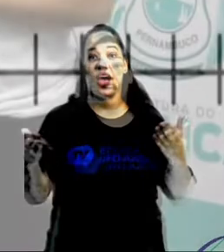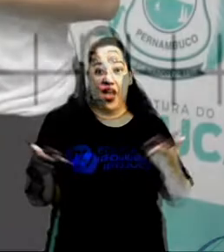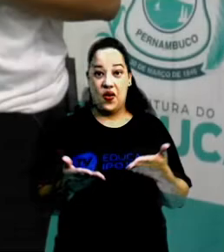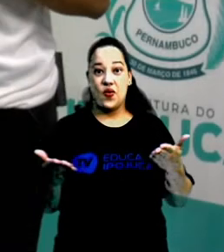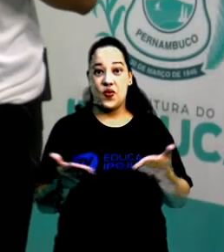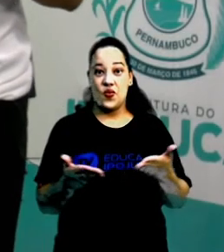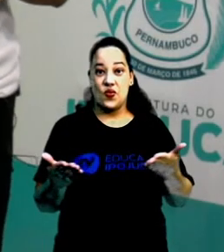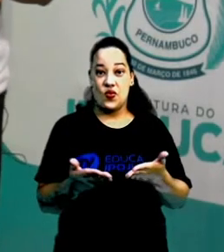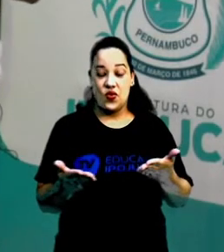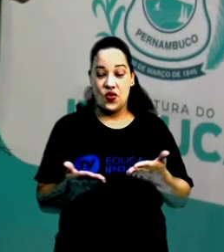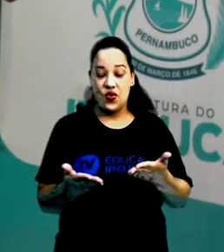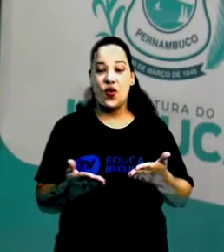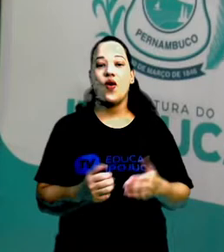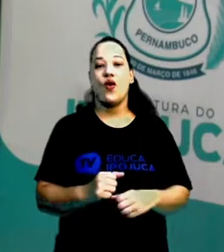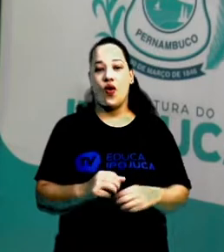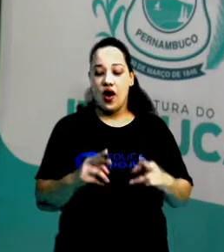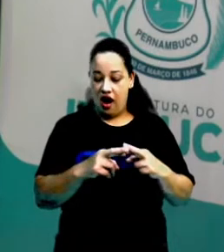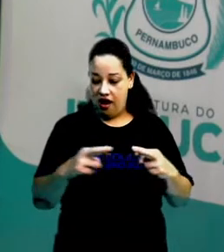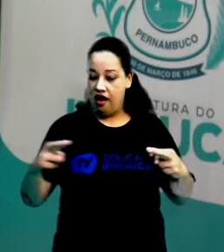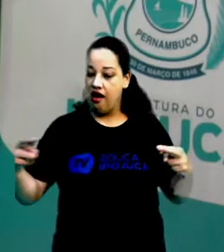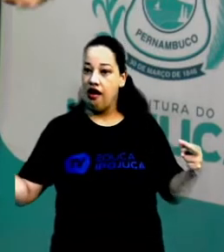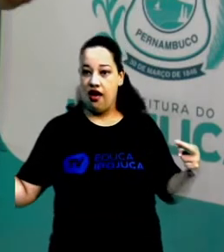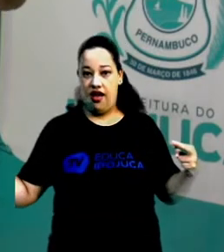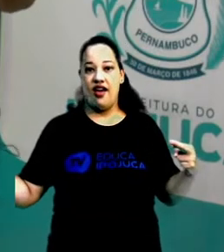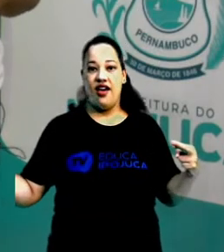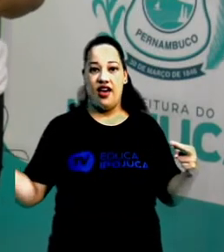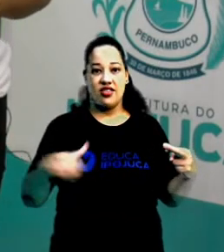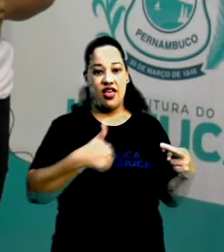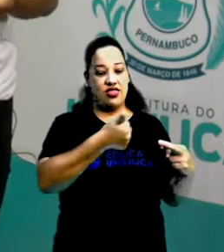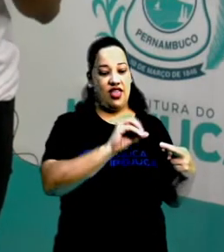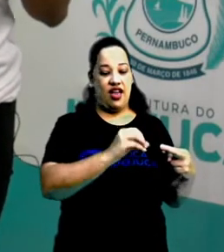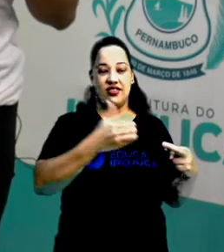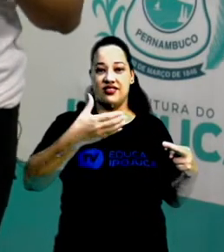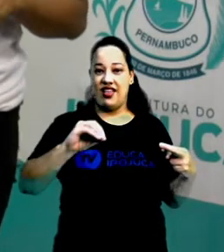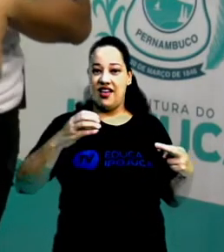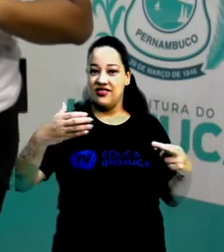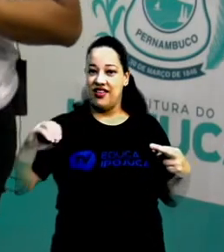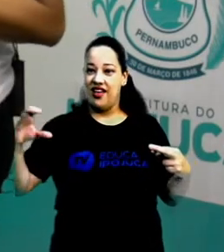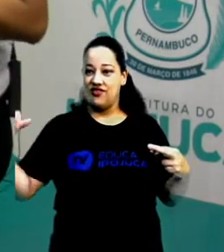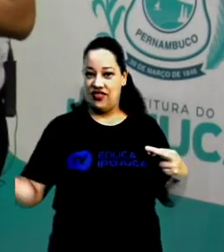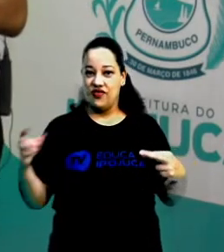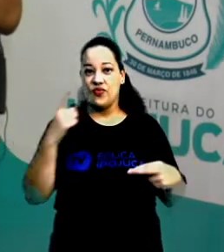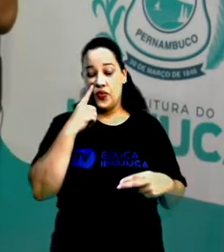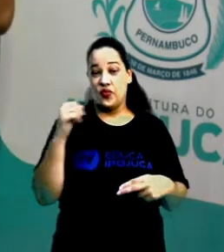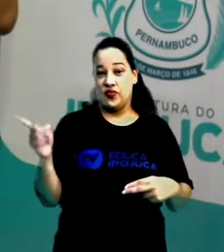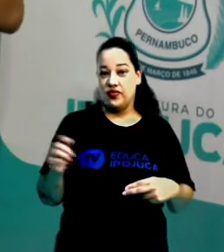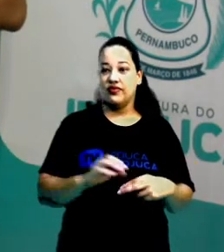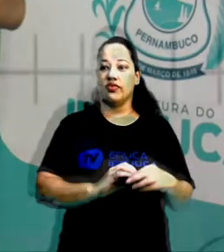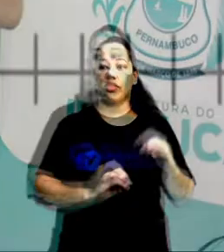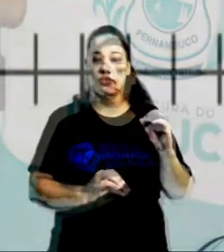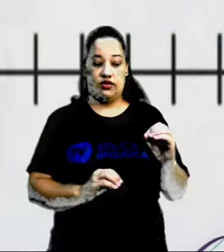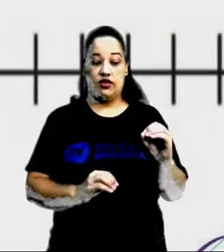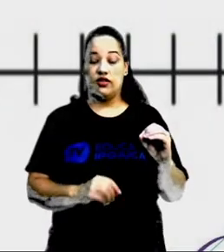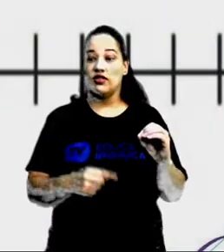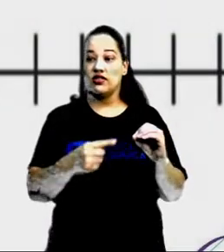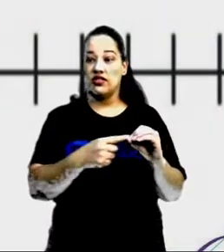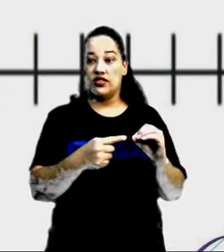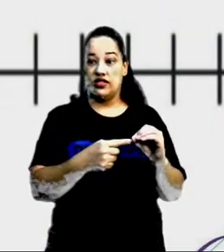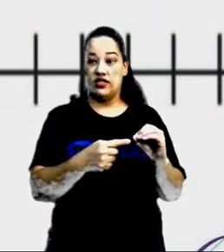Agora, vamos contar na reta numérica de 10 em 10. Vamos lá. 0,